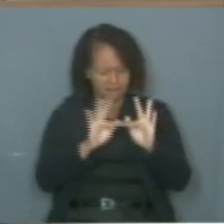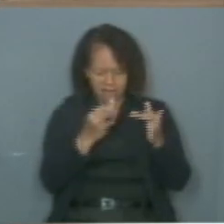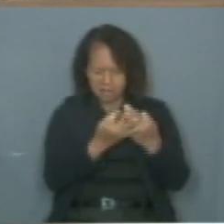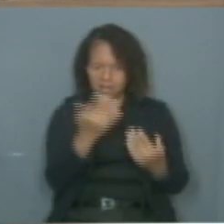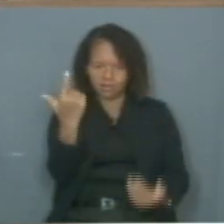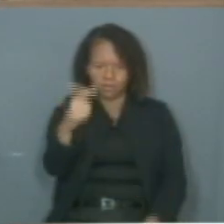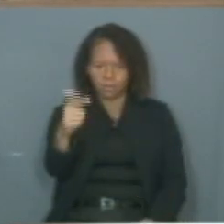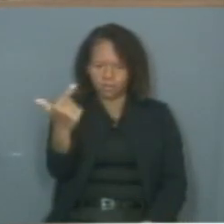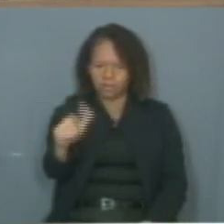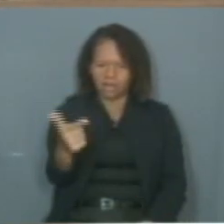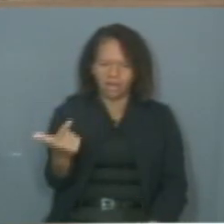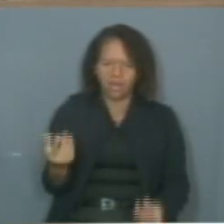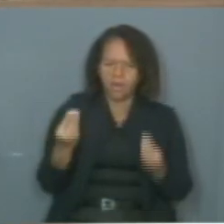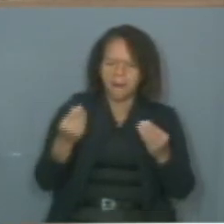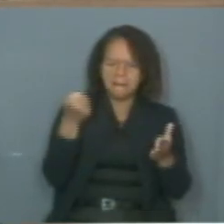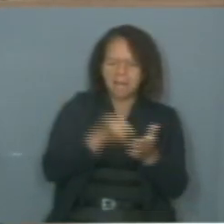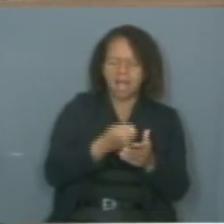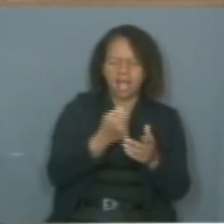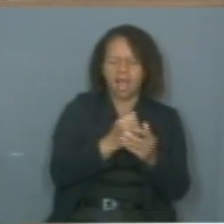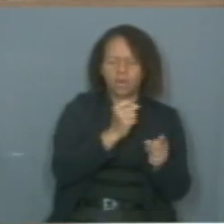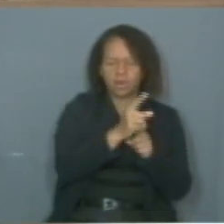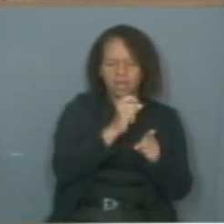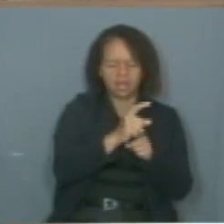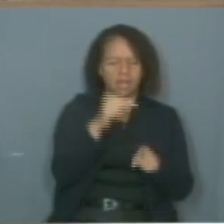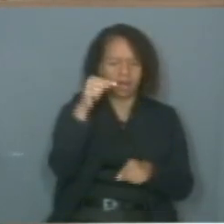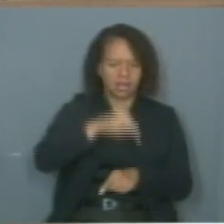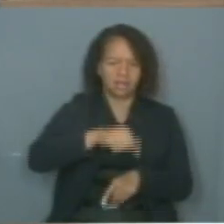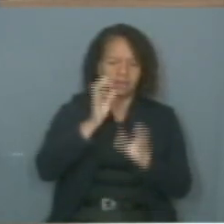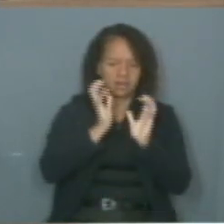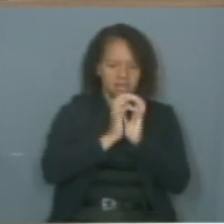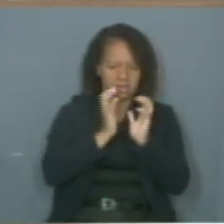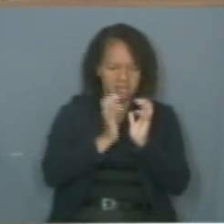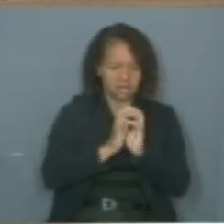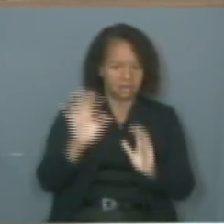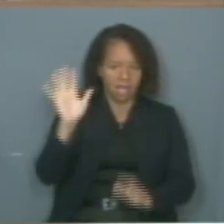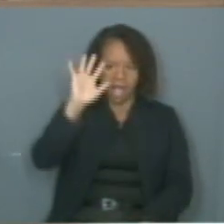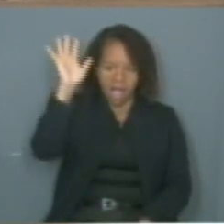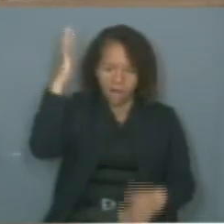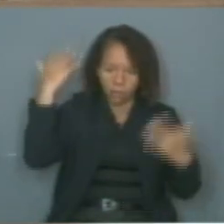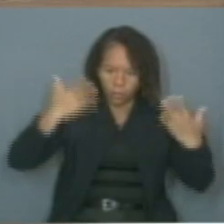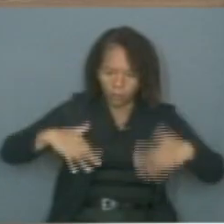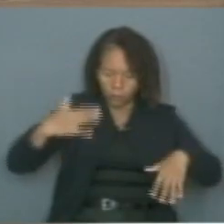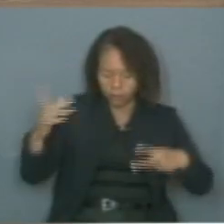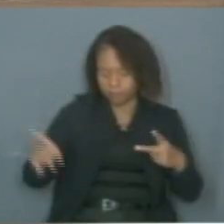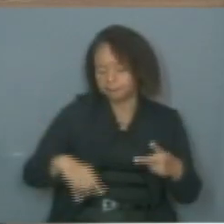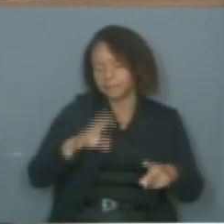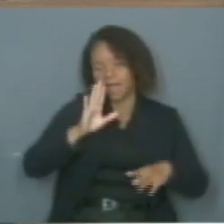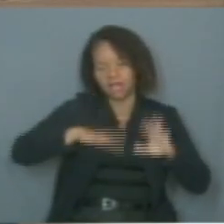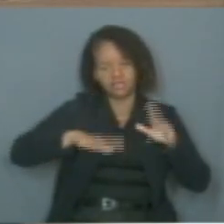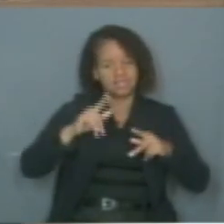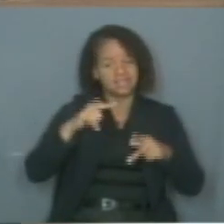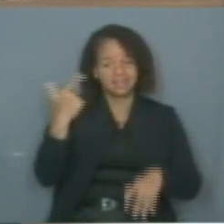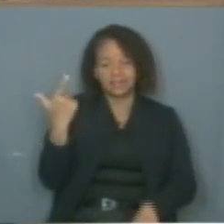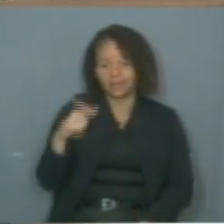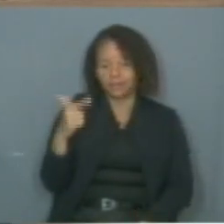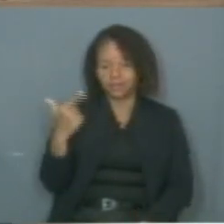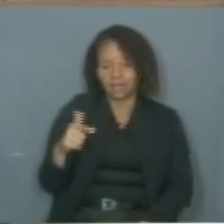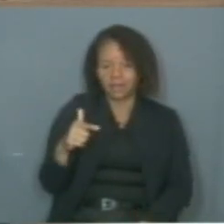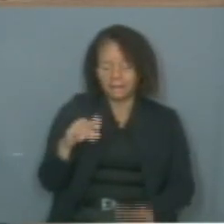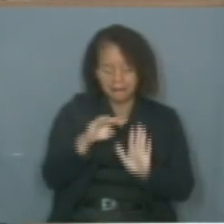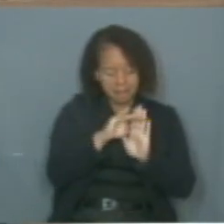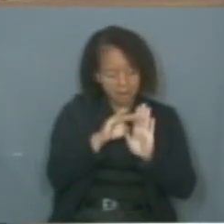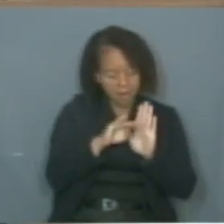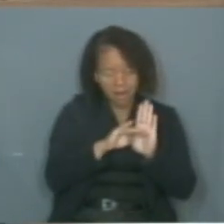não têm como pagar aluguel, porque o aluguel aqui na cidade é caríssimo, e muitas vezes ela não tem um